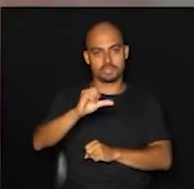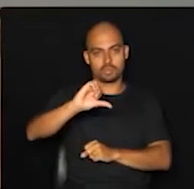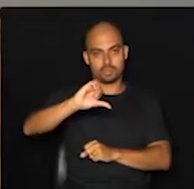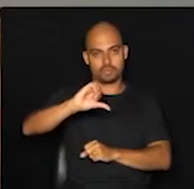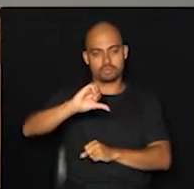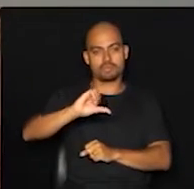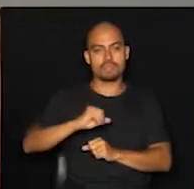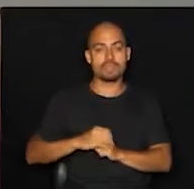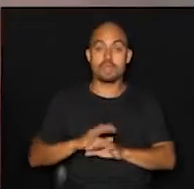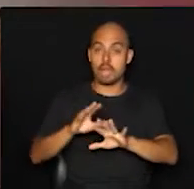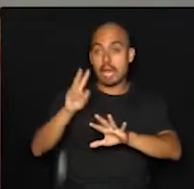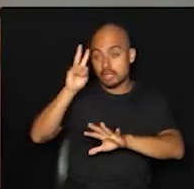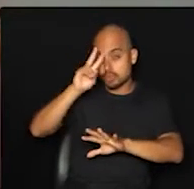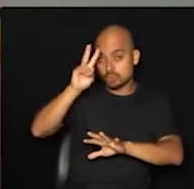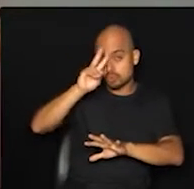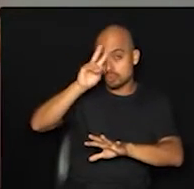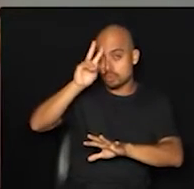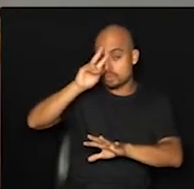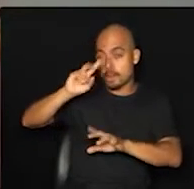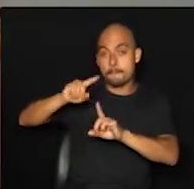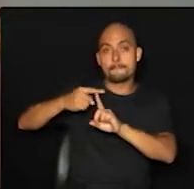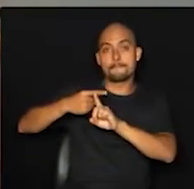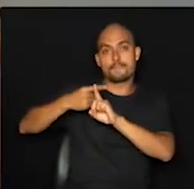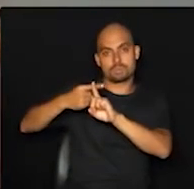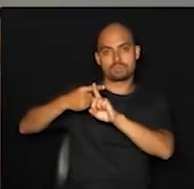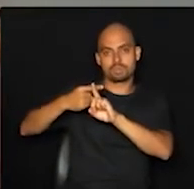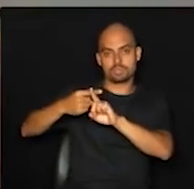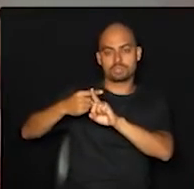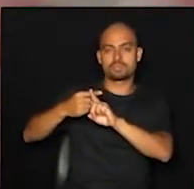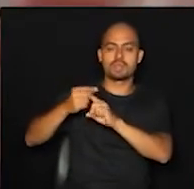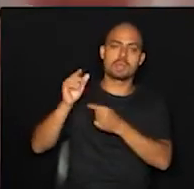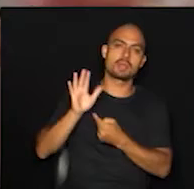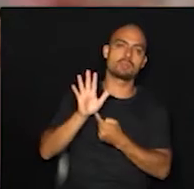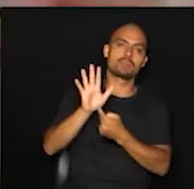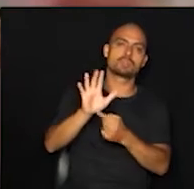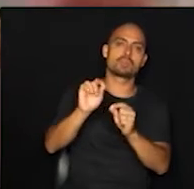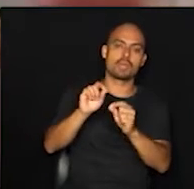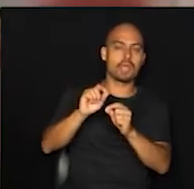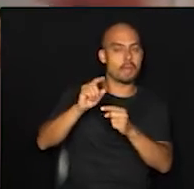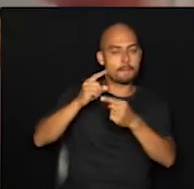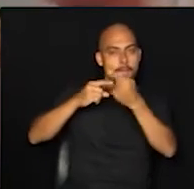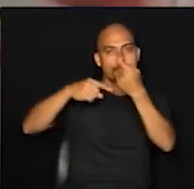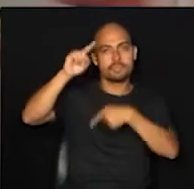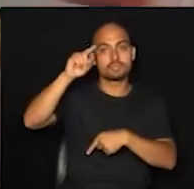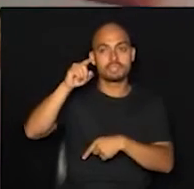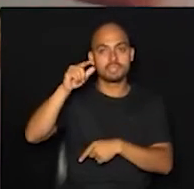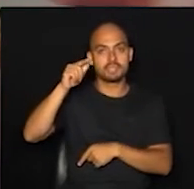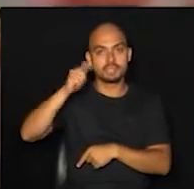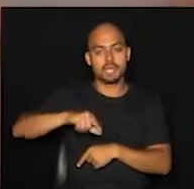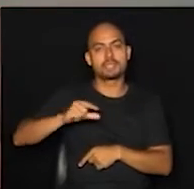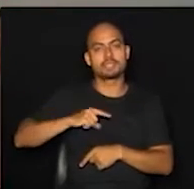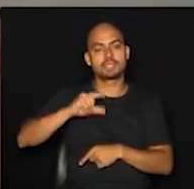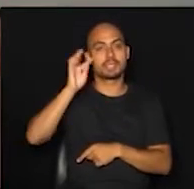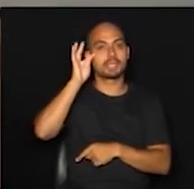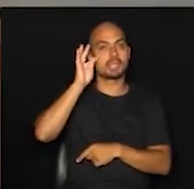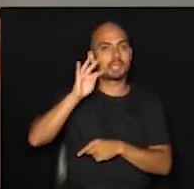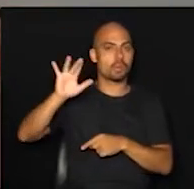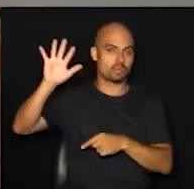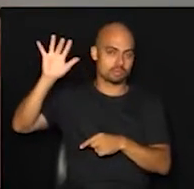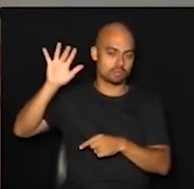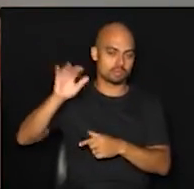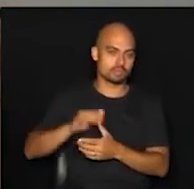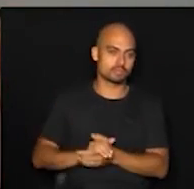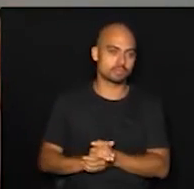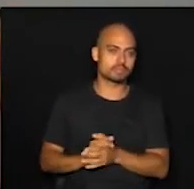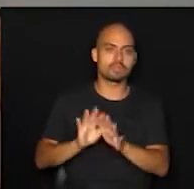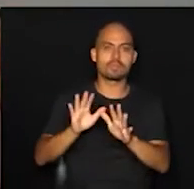A historiografia, quando ela é positivista, ela é evolucionista e teleológica. Então, ela diz que tudo